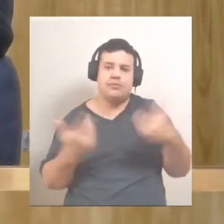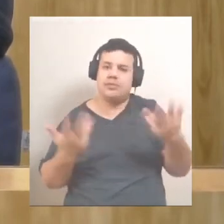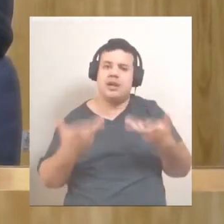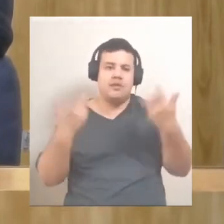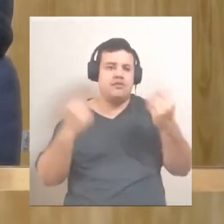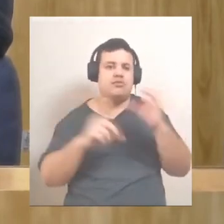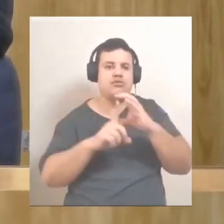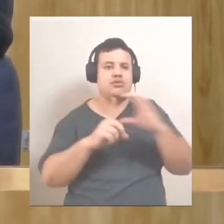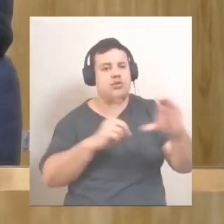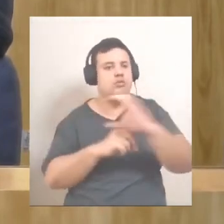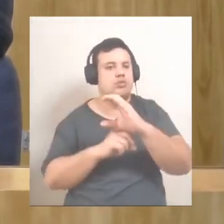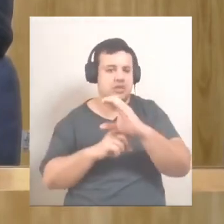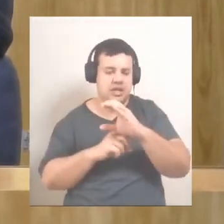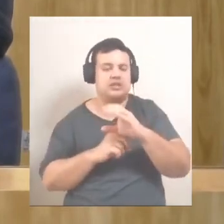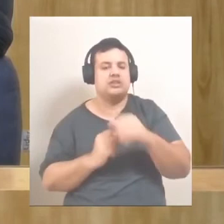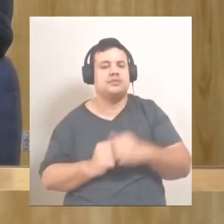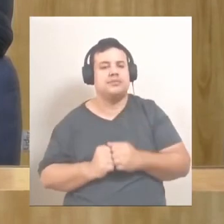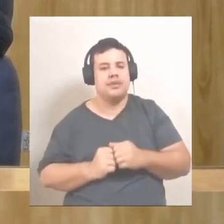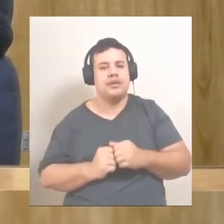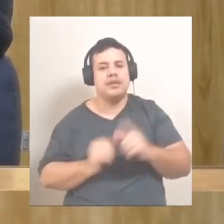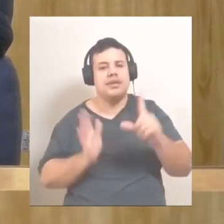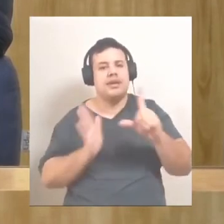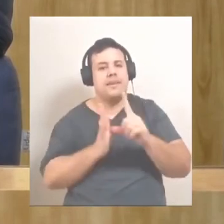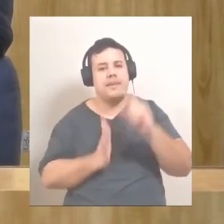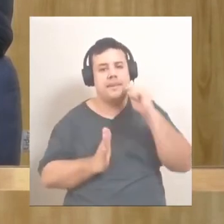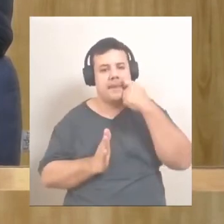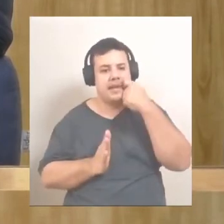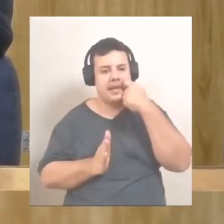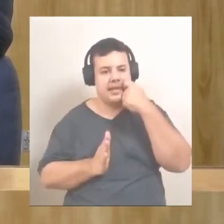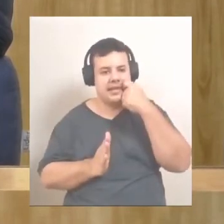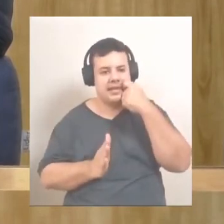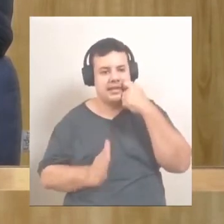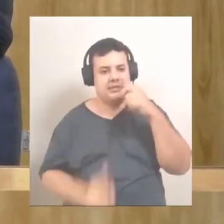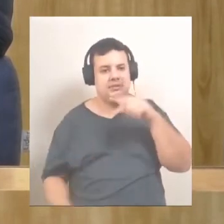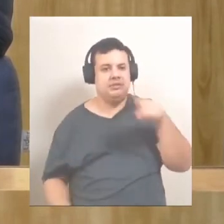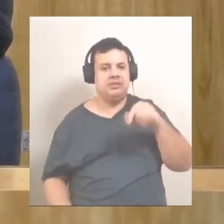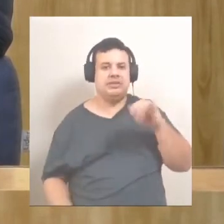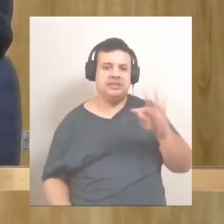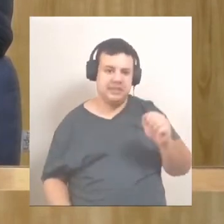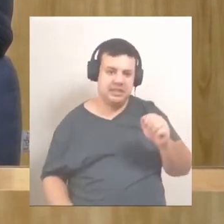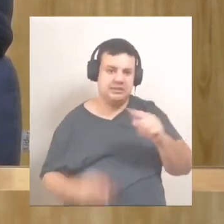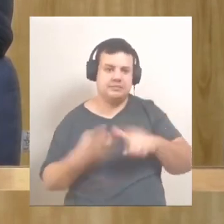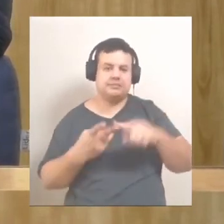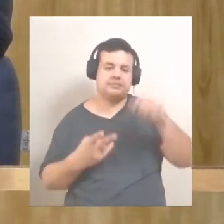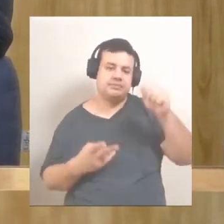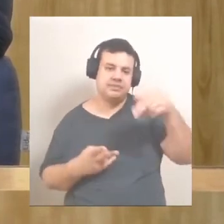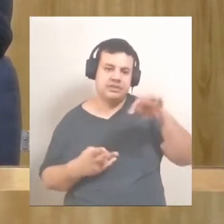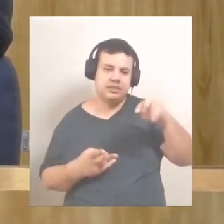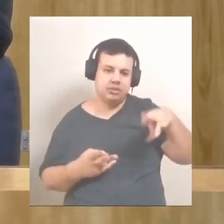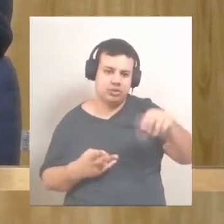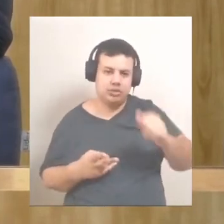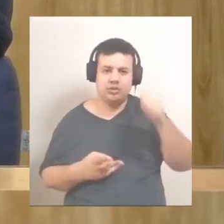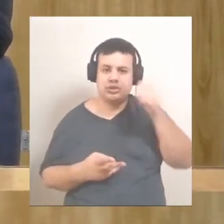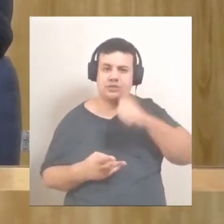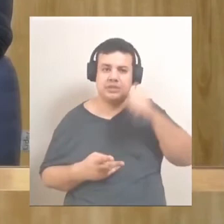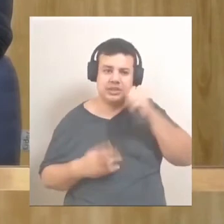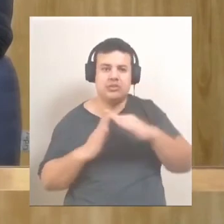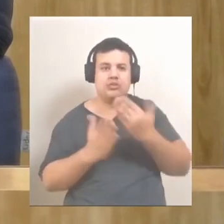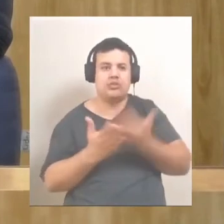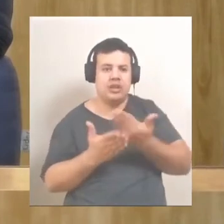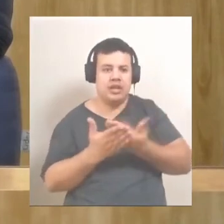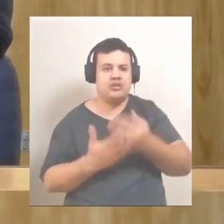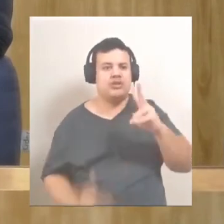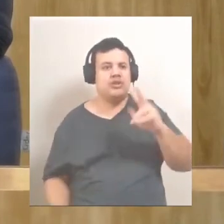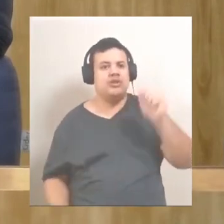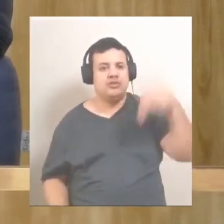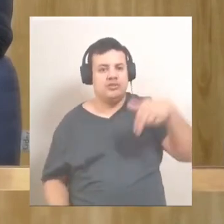têm. Padaria Lareira, Dona Zita, seu Antônio, as meninas do Colégio Van Gogh, que, aliás, preciso fazer uma visita,